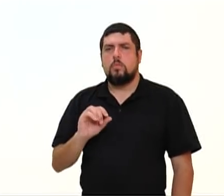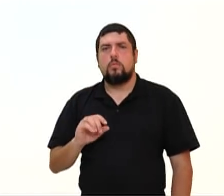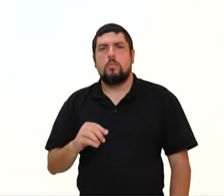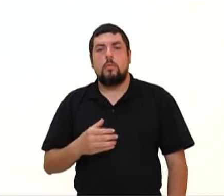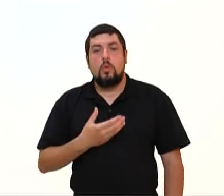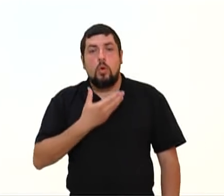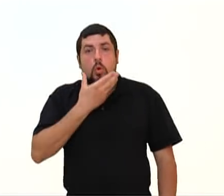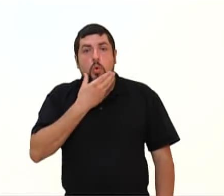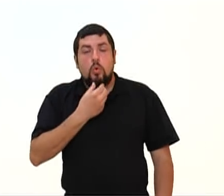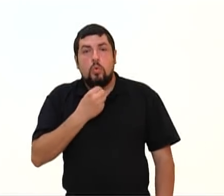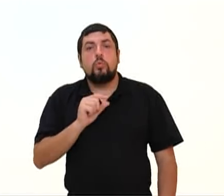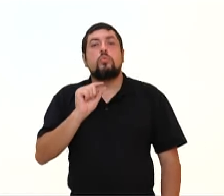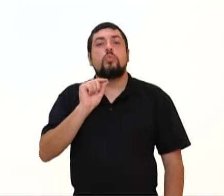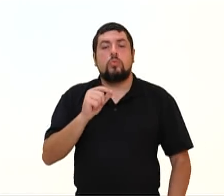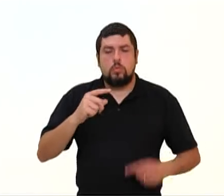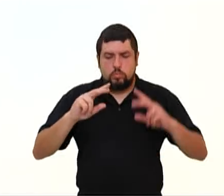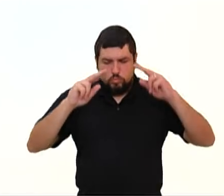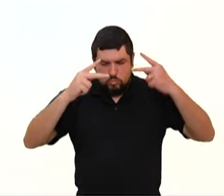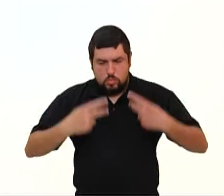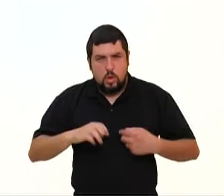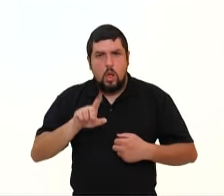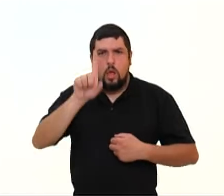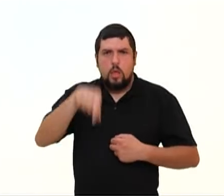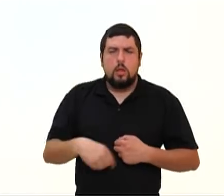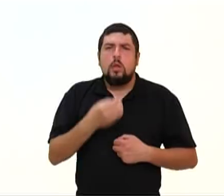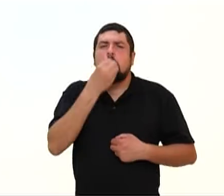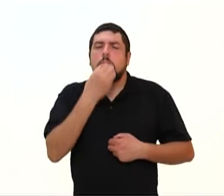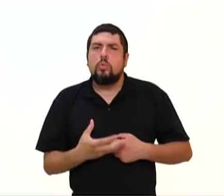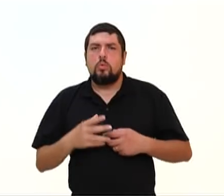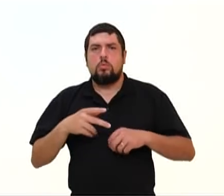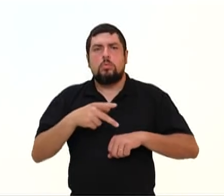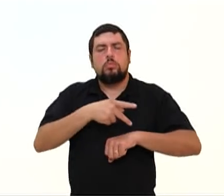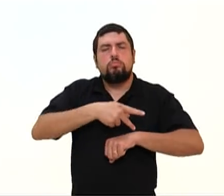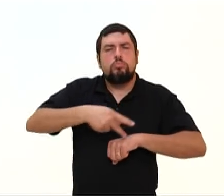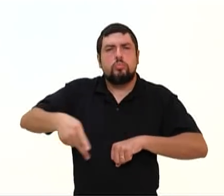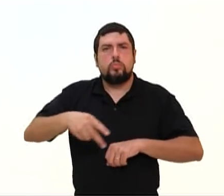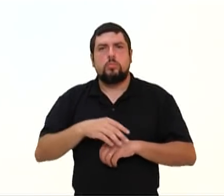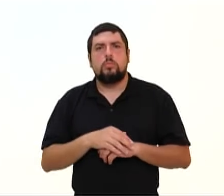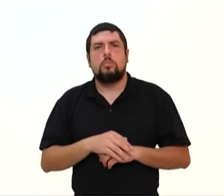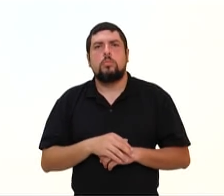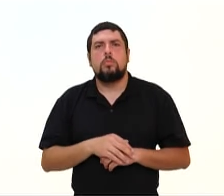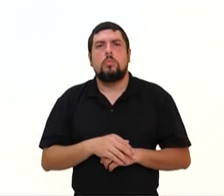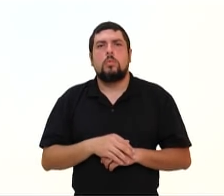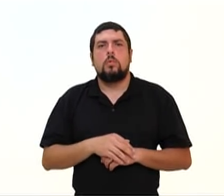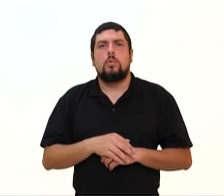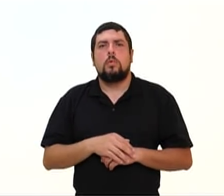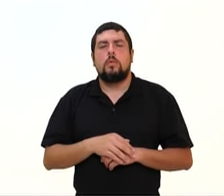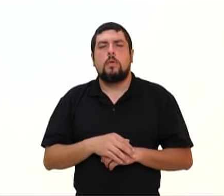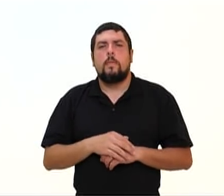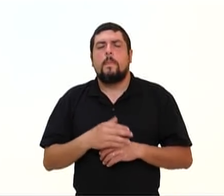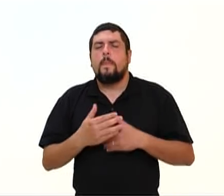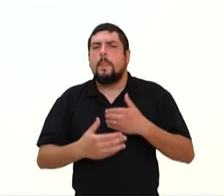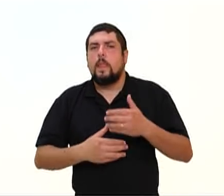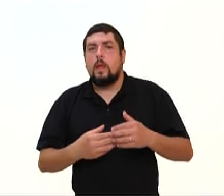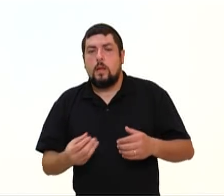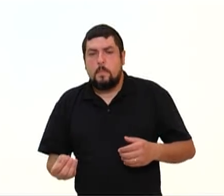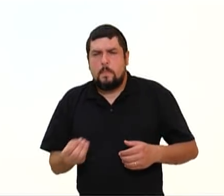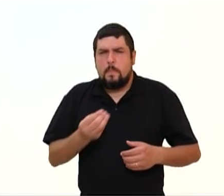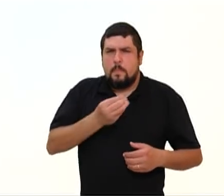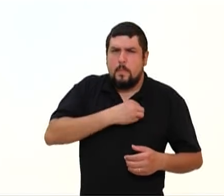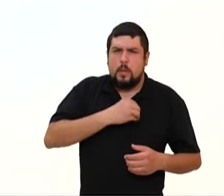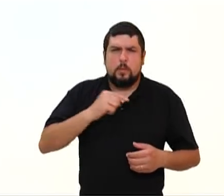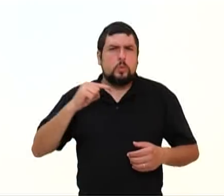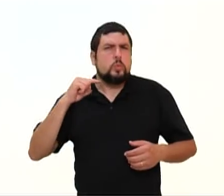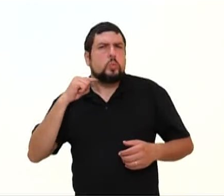naturalmente bom e puro, participante da natureza dos kami. O pecado e a impureza se deve à